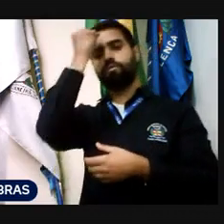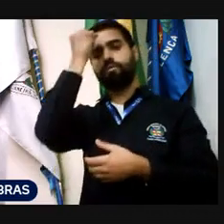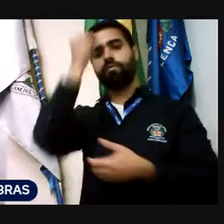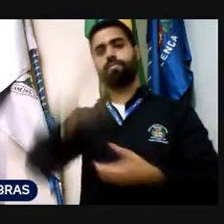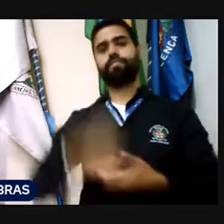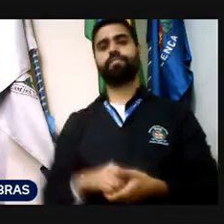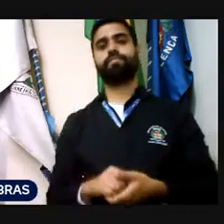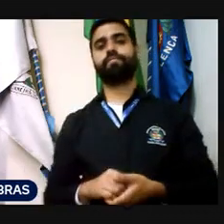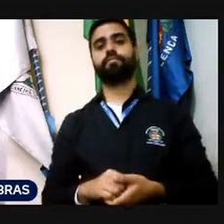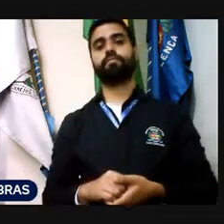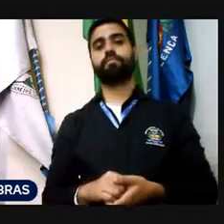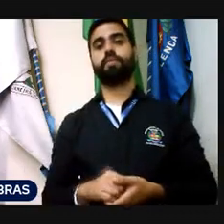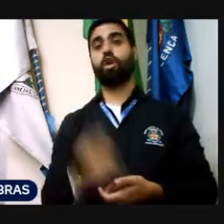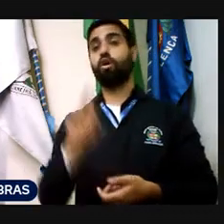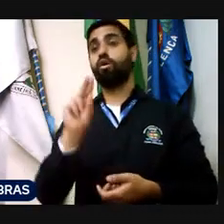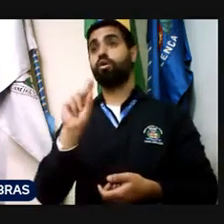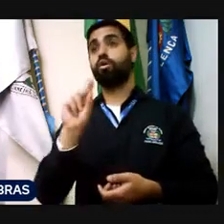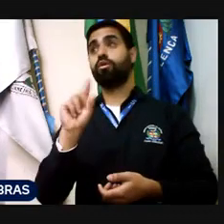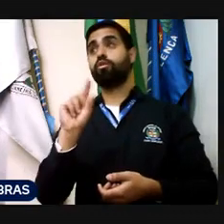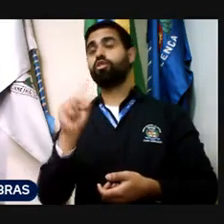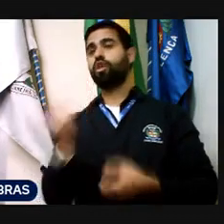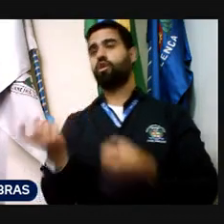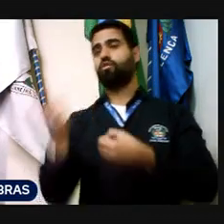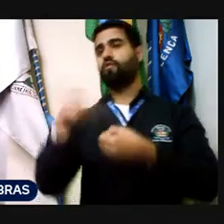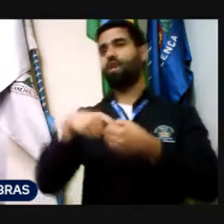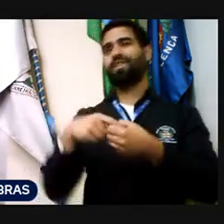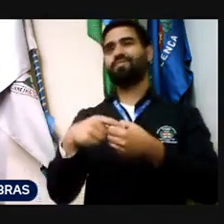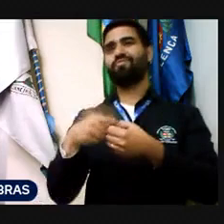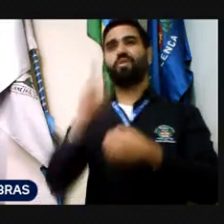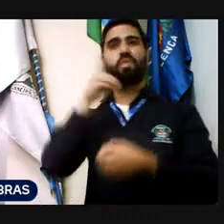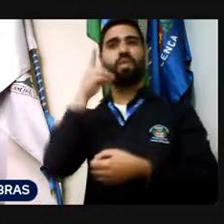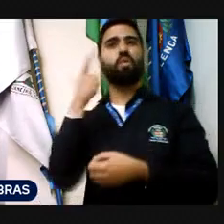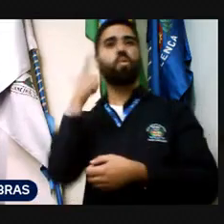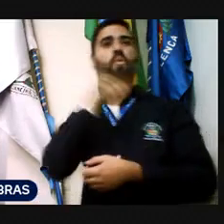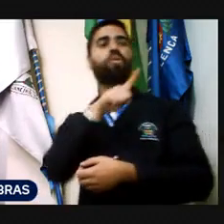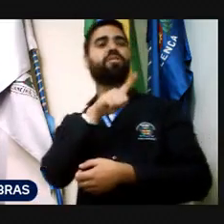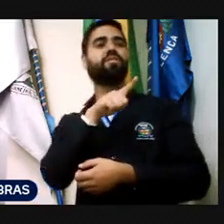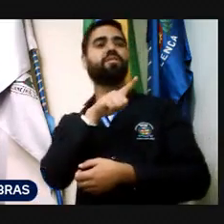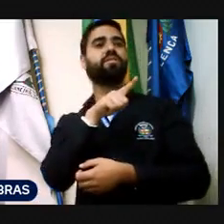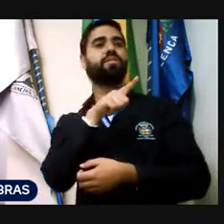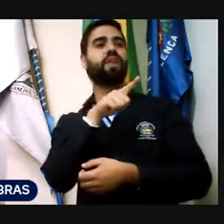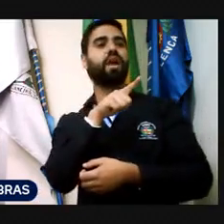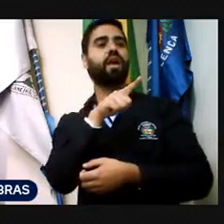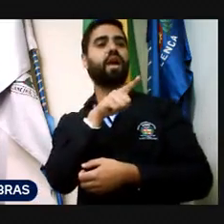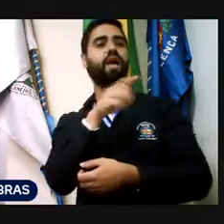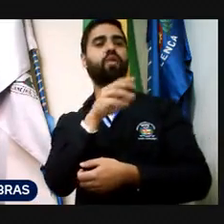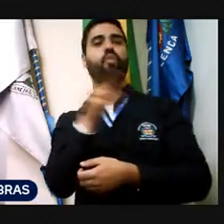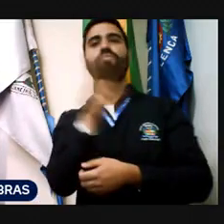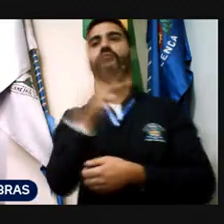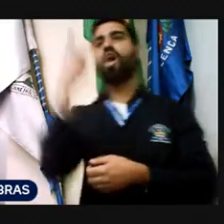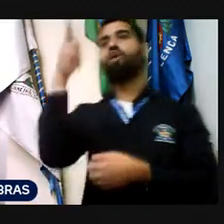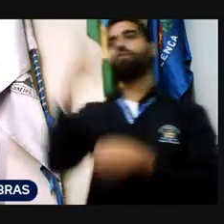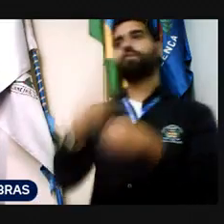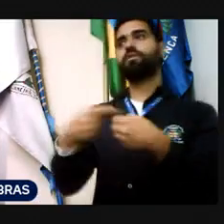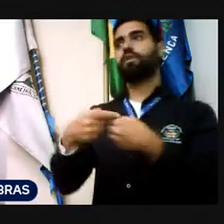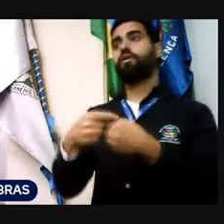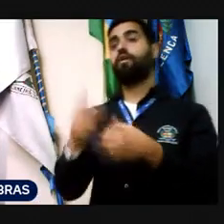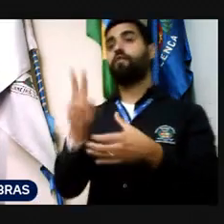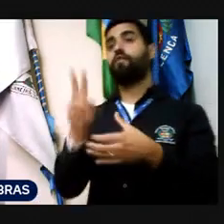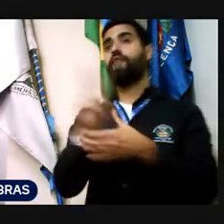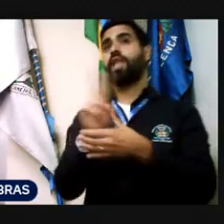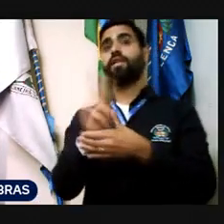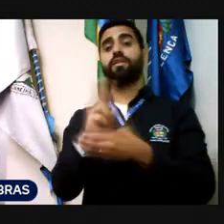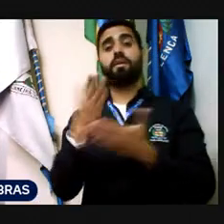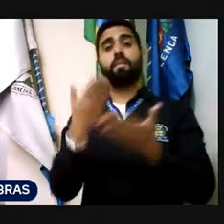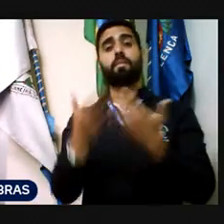Uma emenda dessa, quando retorna, o deputado não consegue alocar depois ela em outros municípios. Então, Valença perde, né,